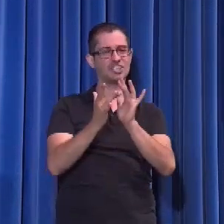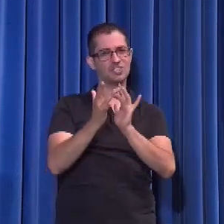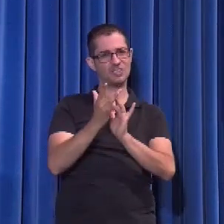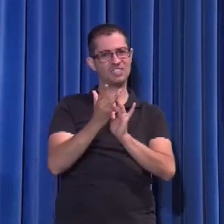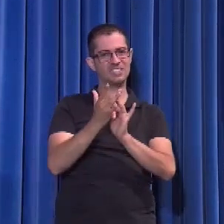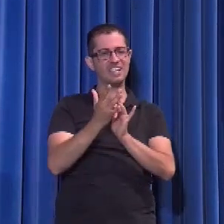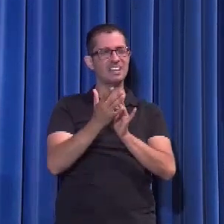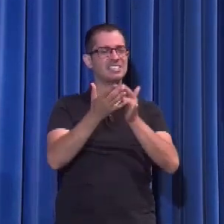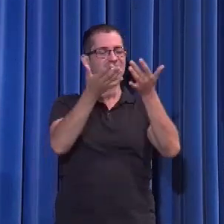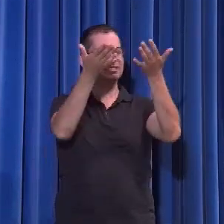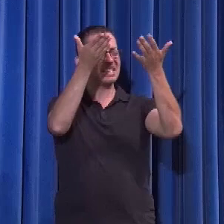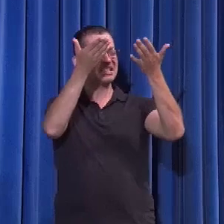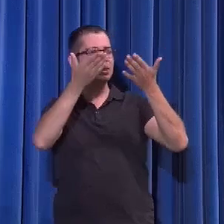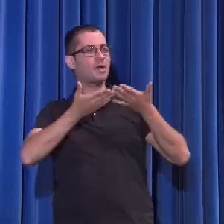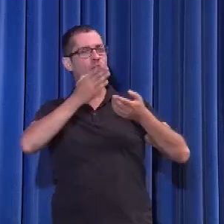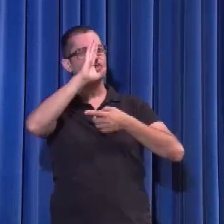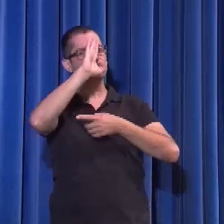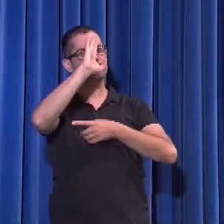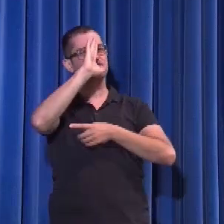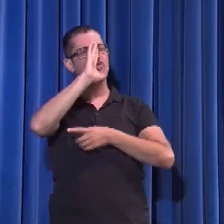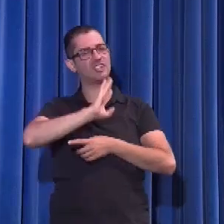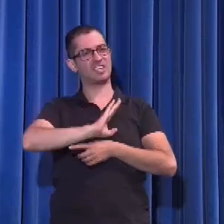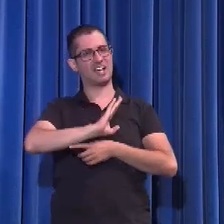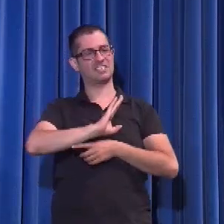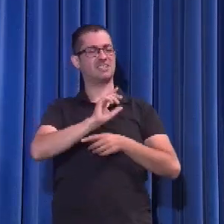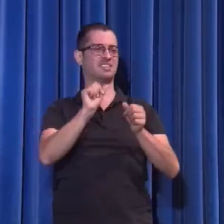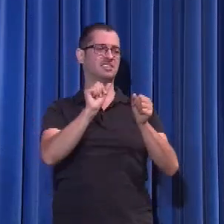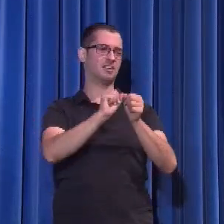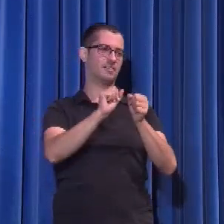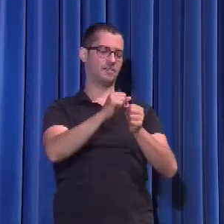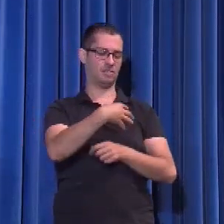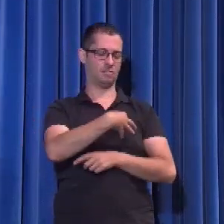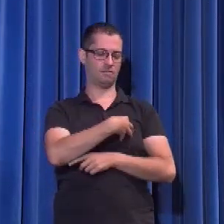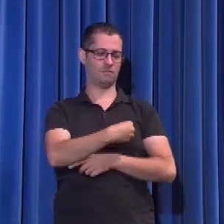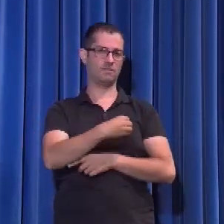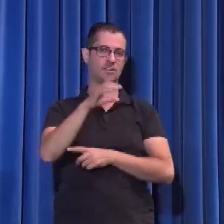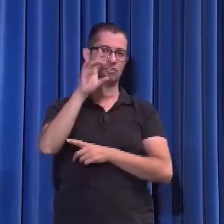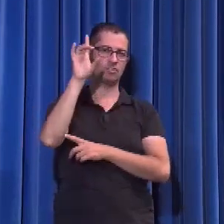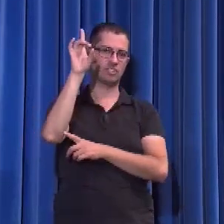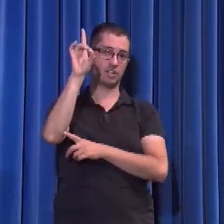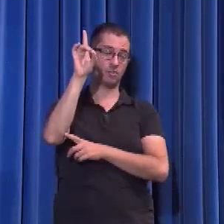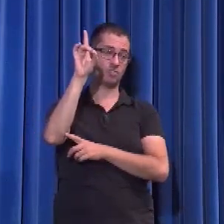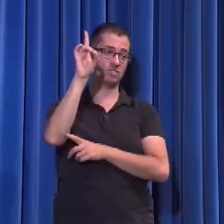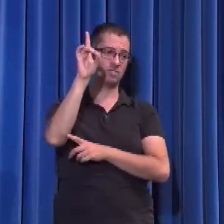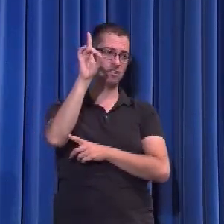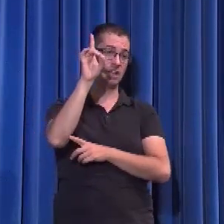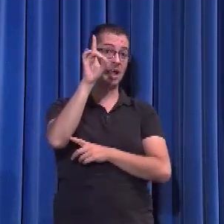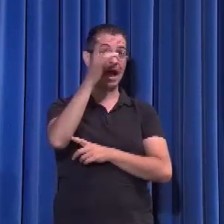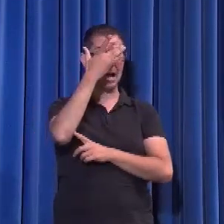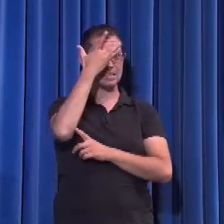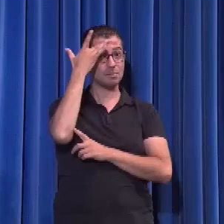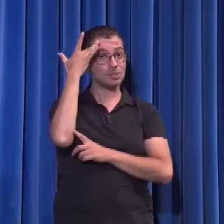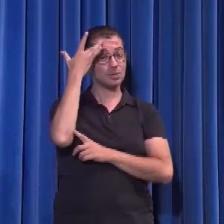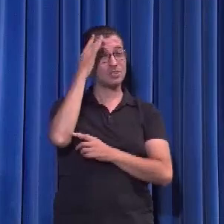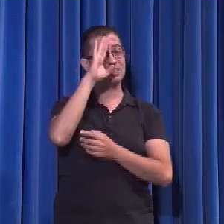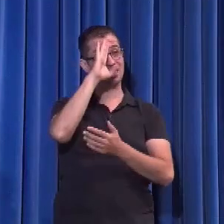receberam de graça a dádiva de serem feitos filhos de Deus, a saber, aqueles que creem no seu